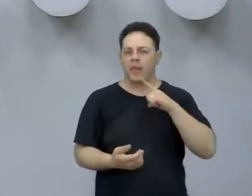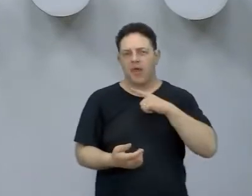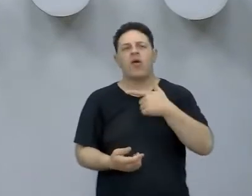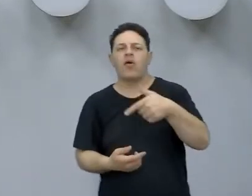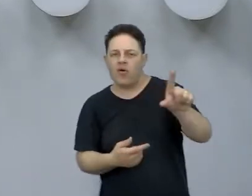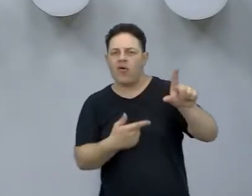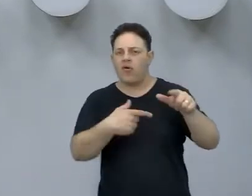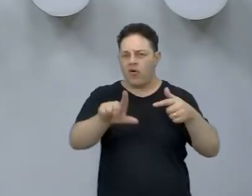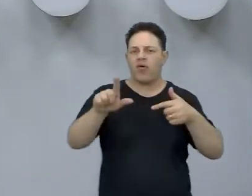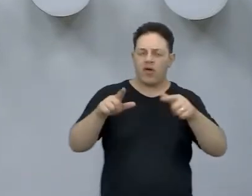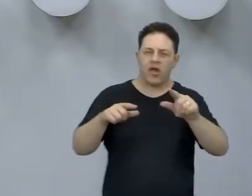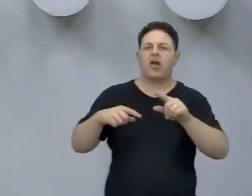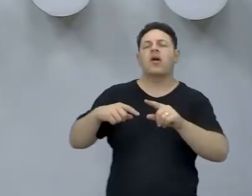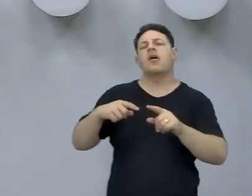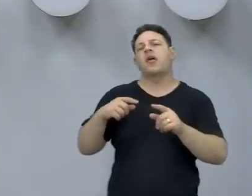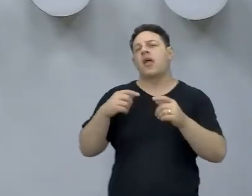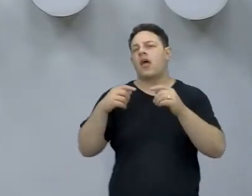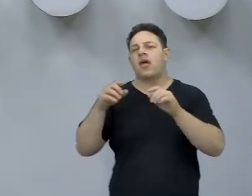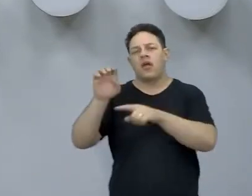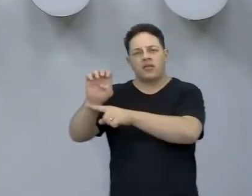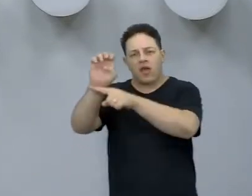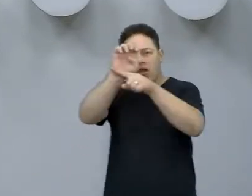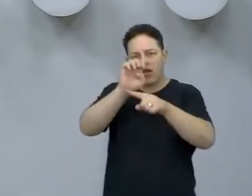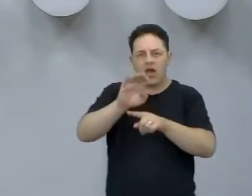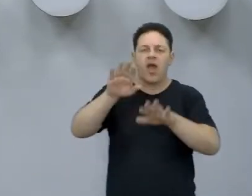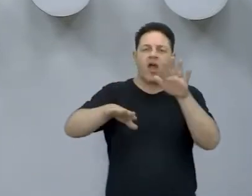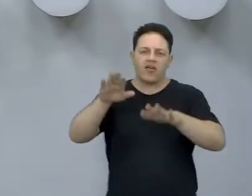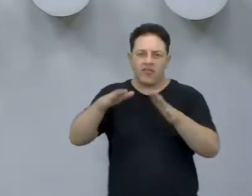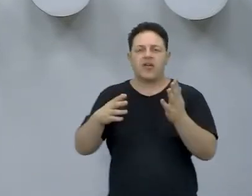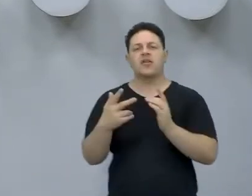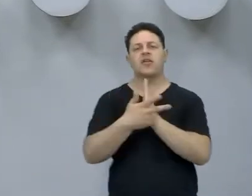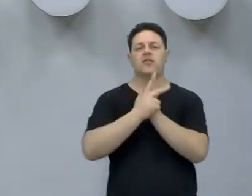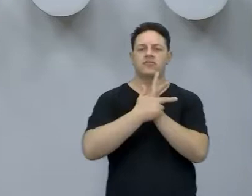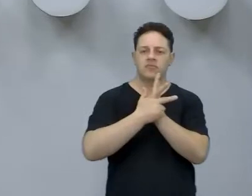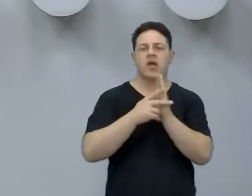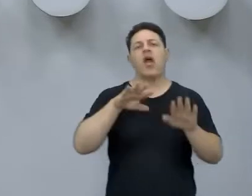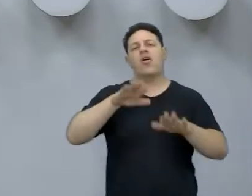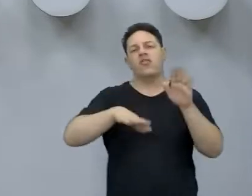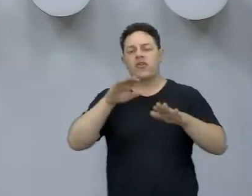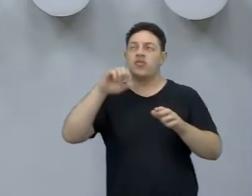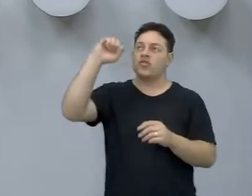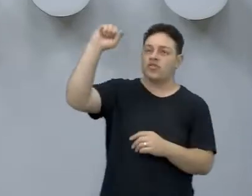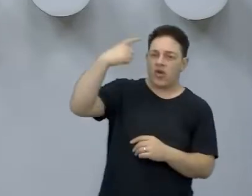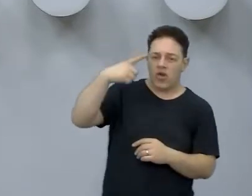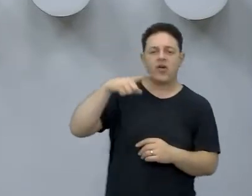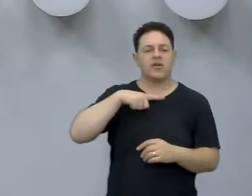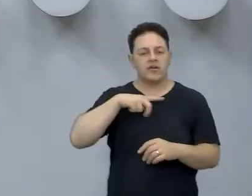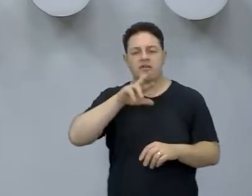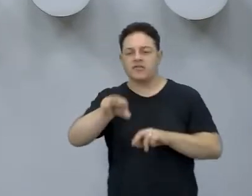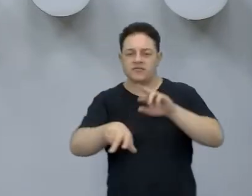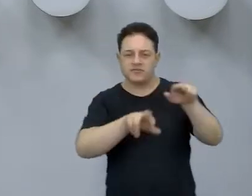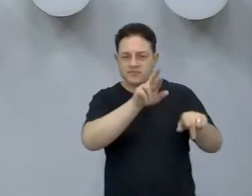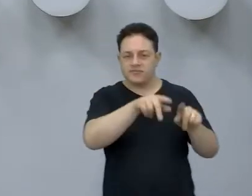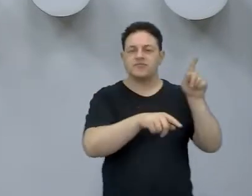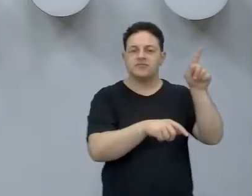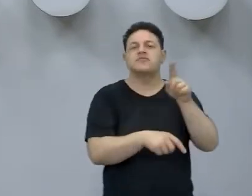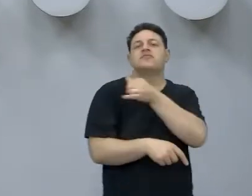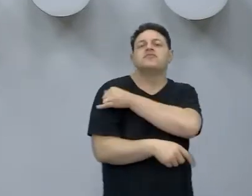fontes geradoras aí, né, em alguns estados, eólica, solar, e até no caso de Angra 1 e Angra 2, lá no Rio de